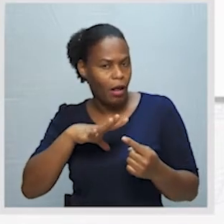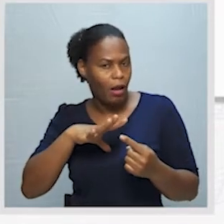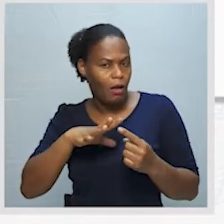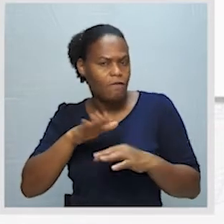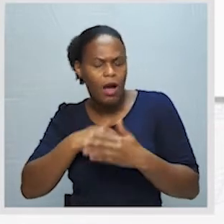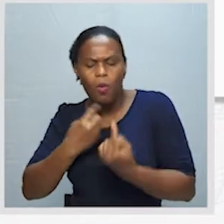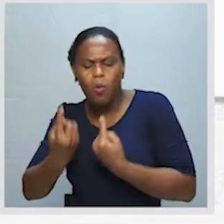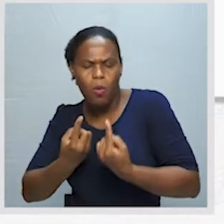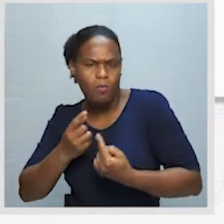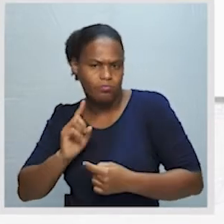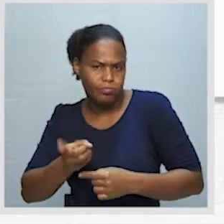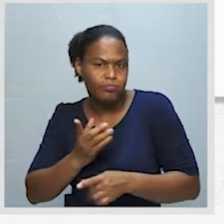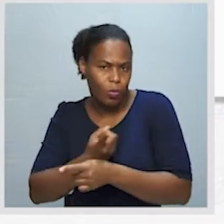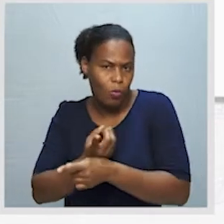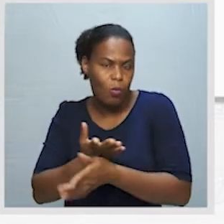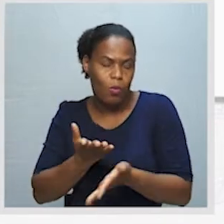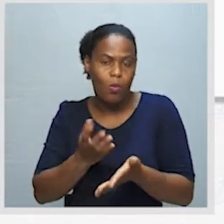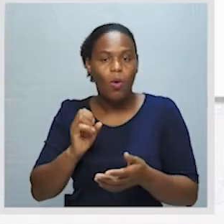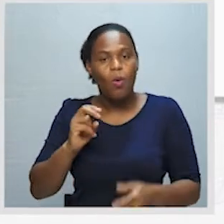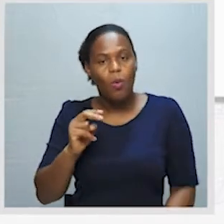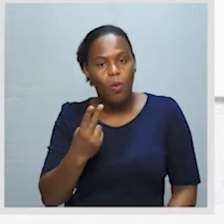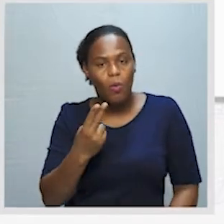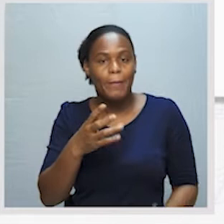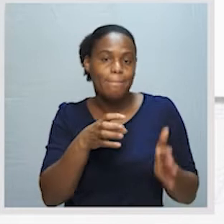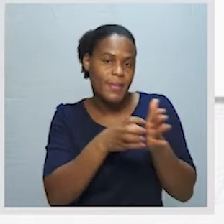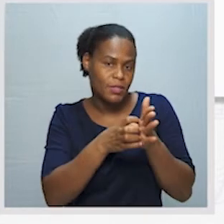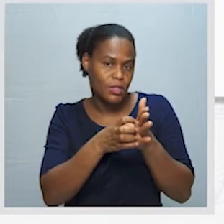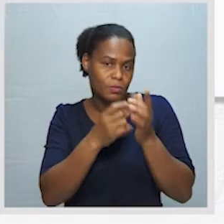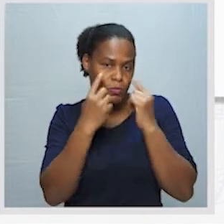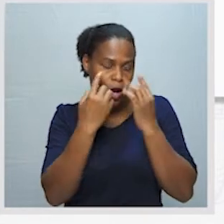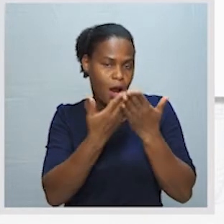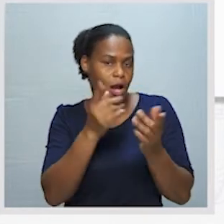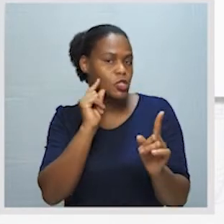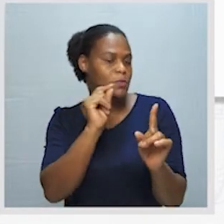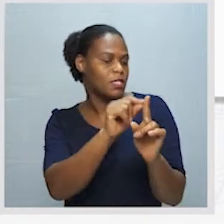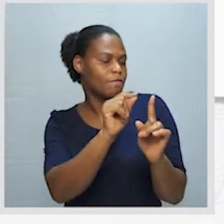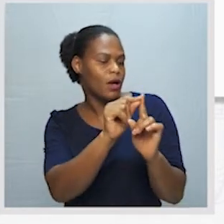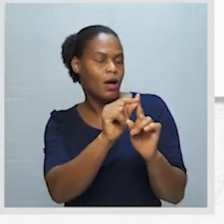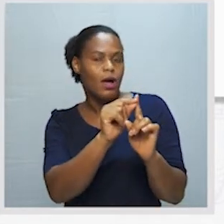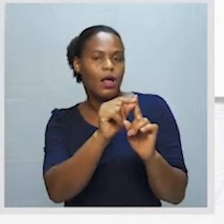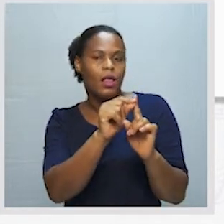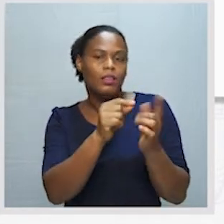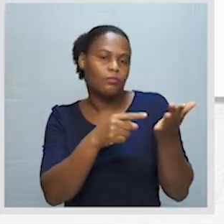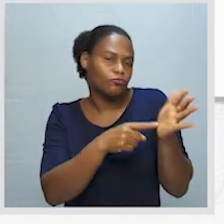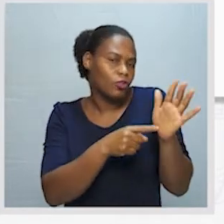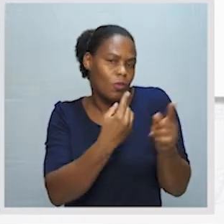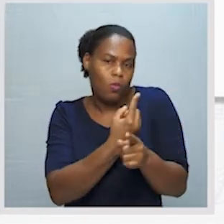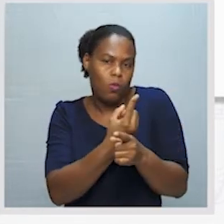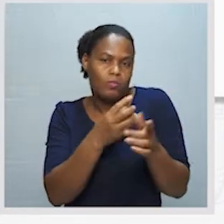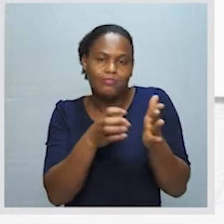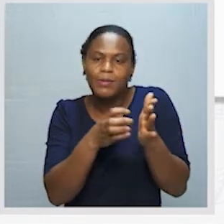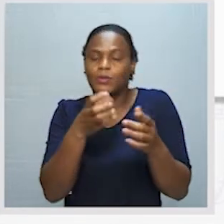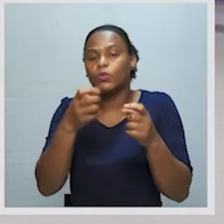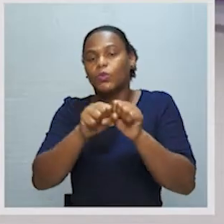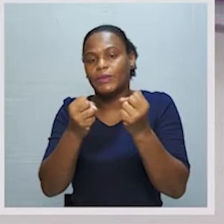uma posição ou apresentar uma imagem específica de uma referência